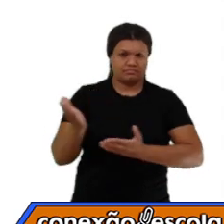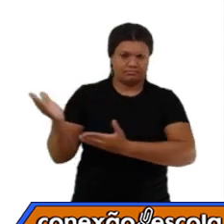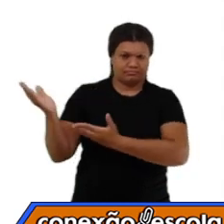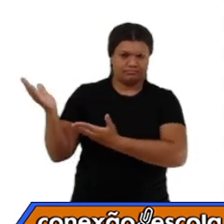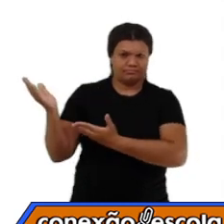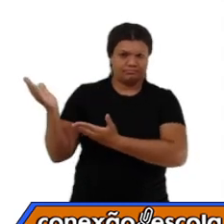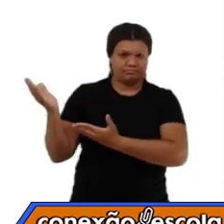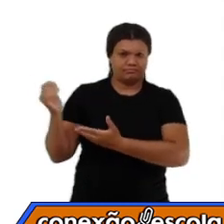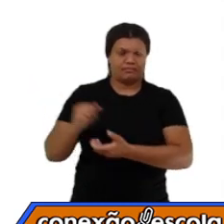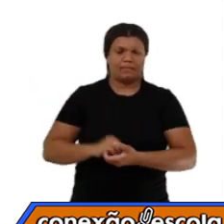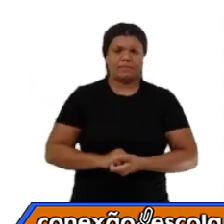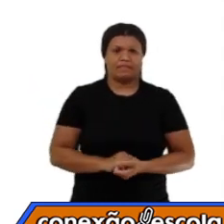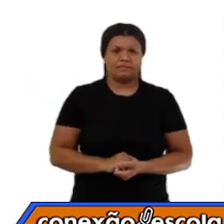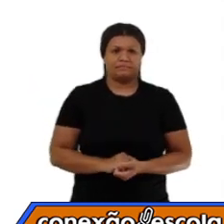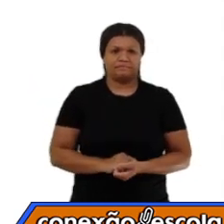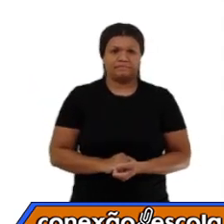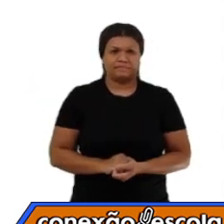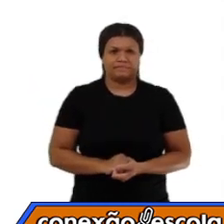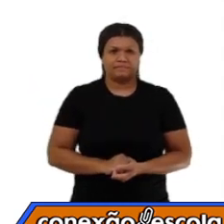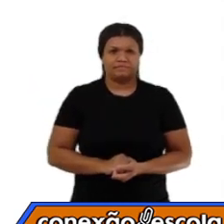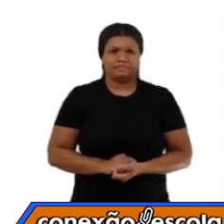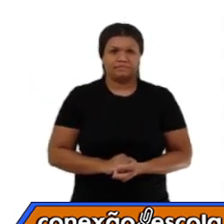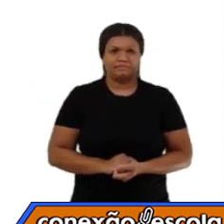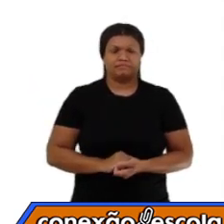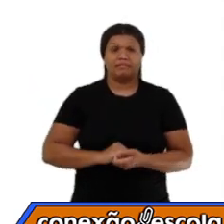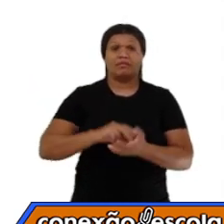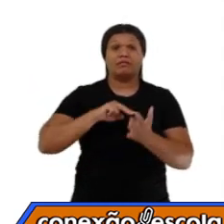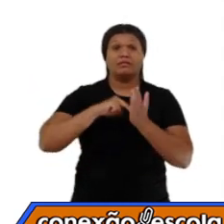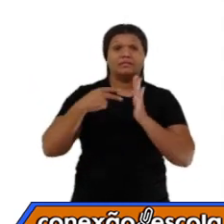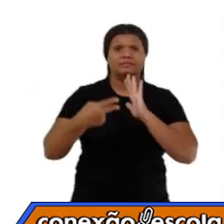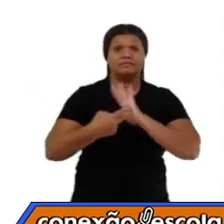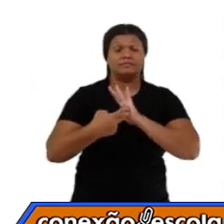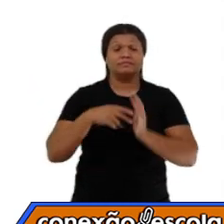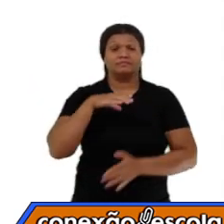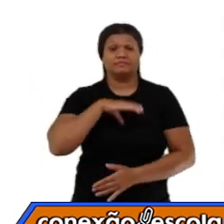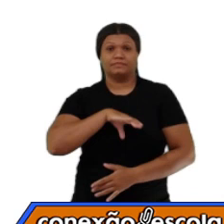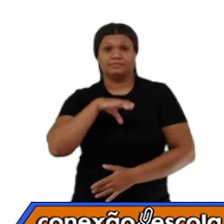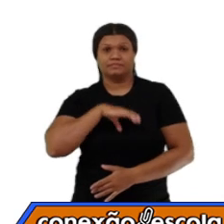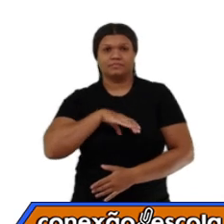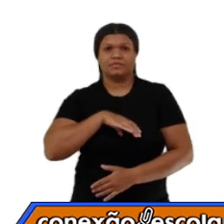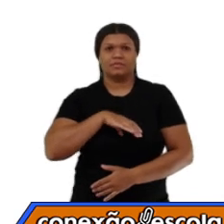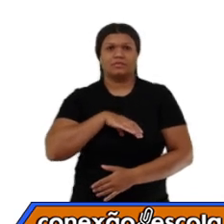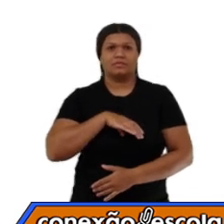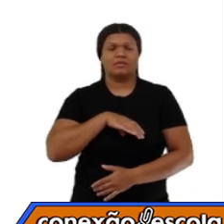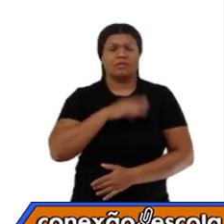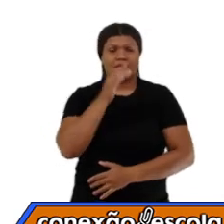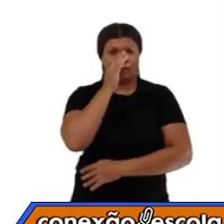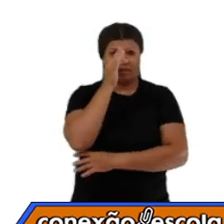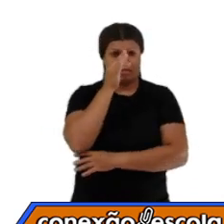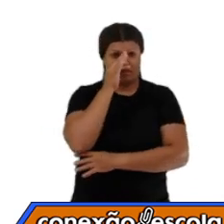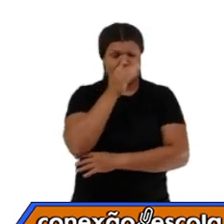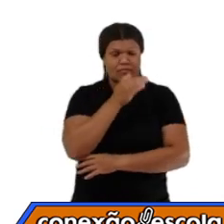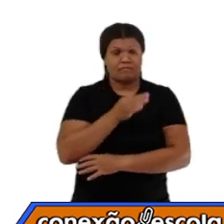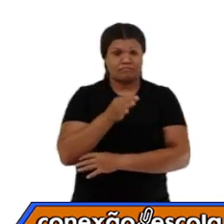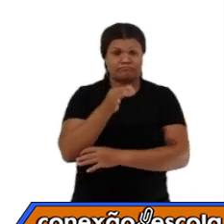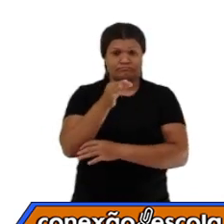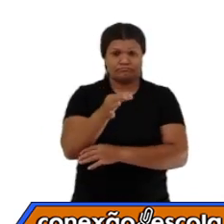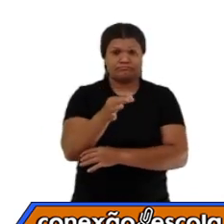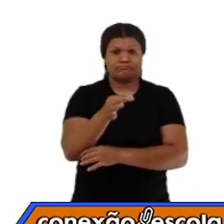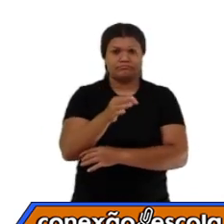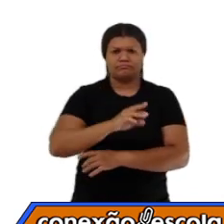are not, but are. Que em português significa rosas como não, mas são.